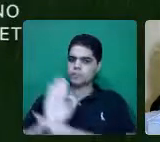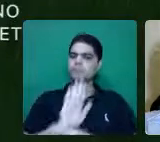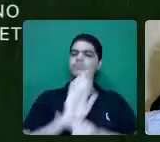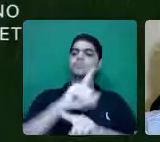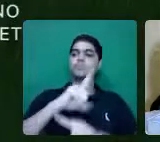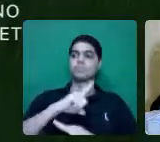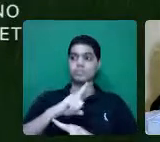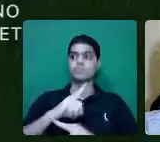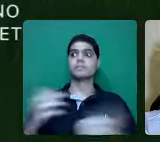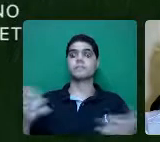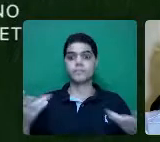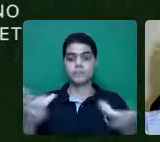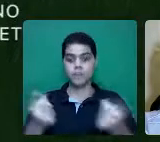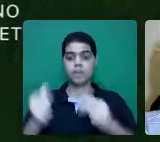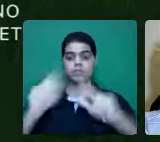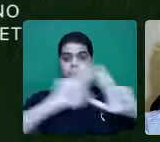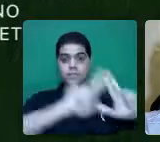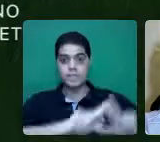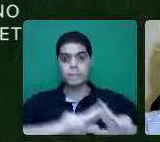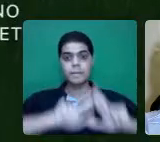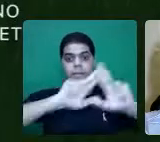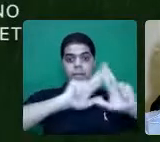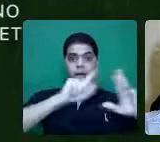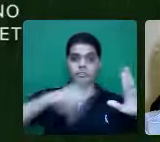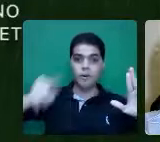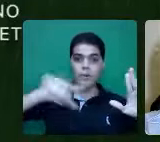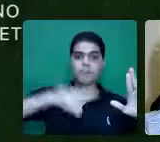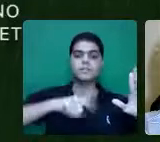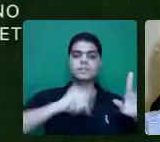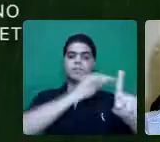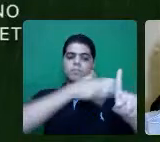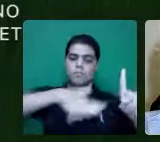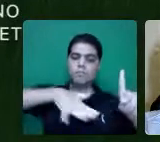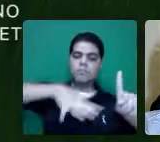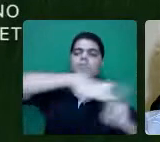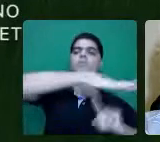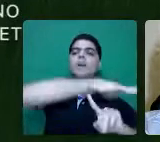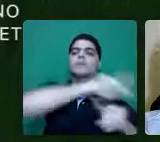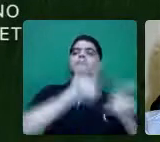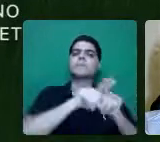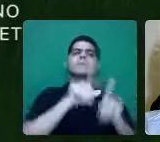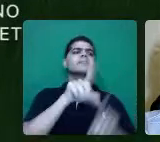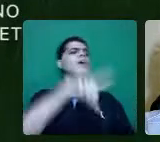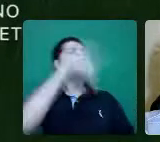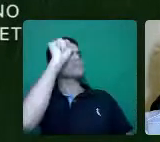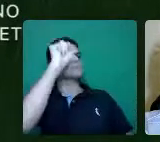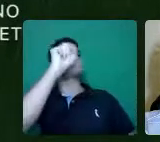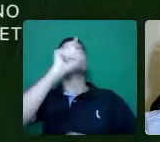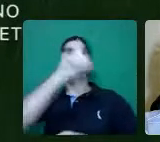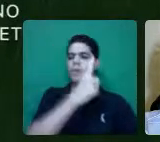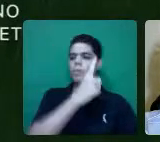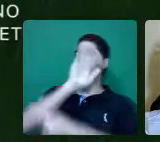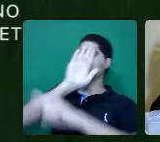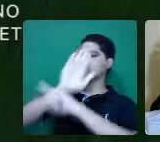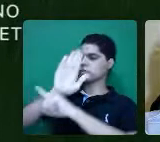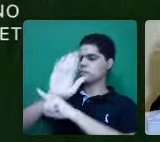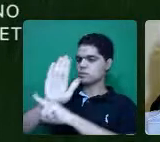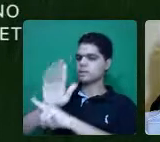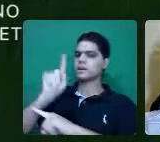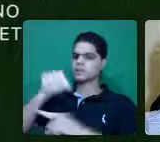em sustentabilidade. Tem alguém aqui? Tem o mentor vai auxiliar. Então, a gente tem o papel dos mentores, que eles são especialistas